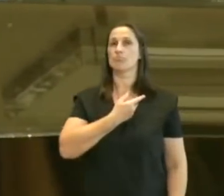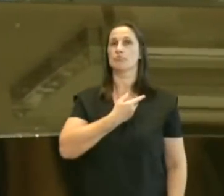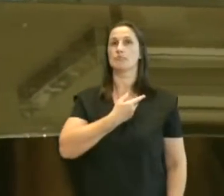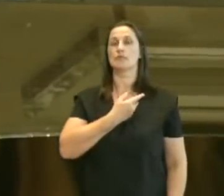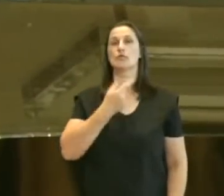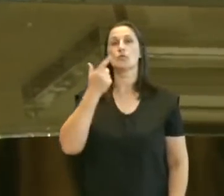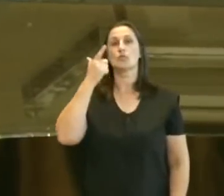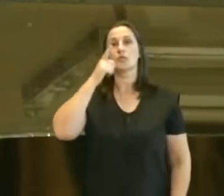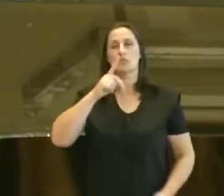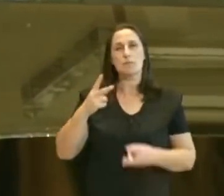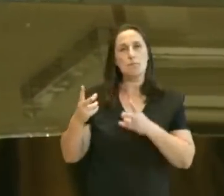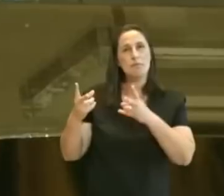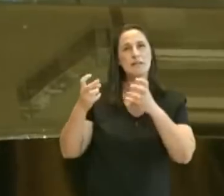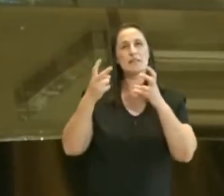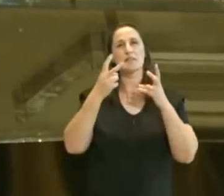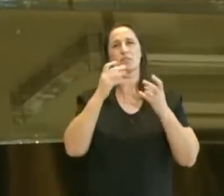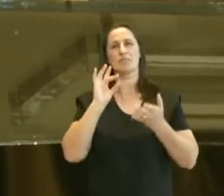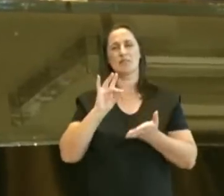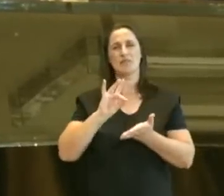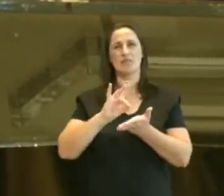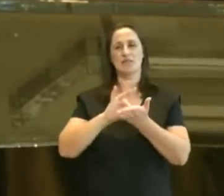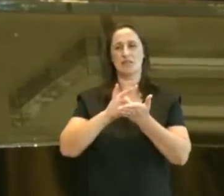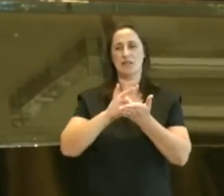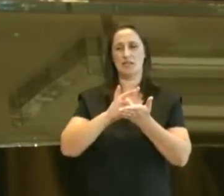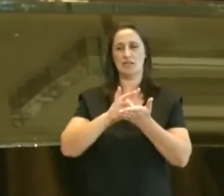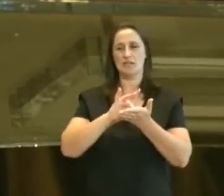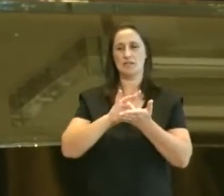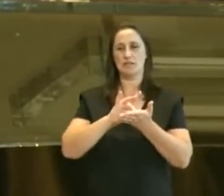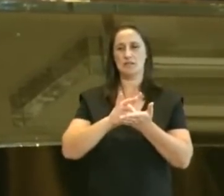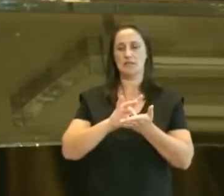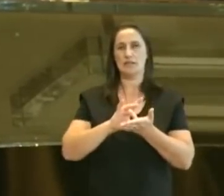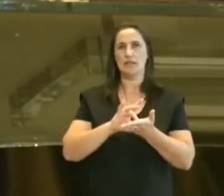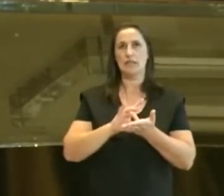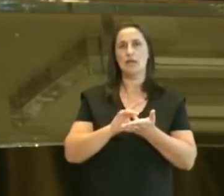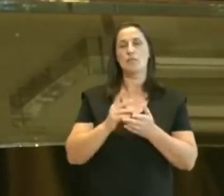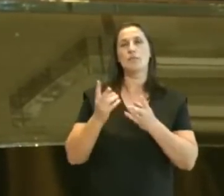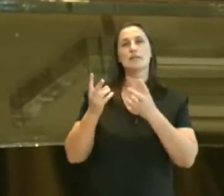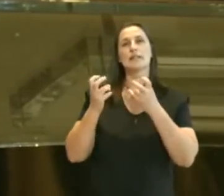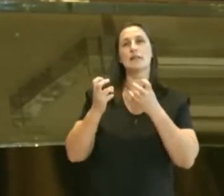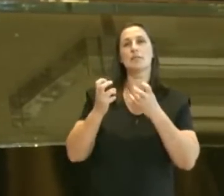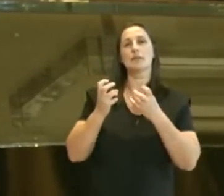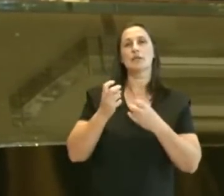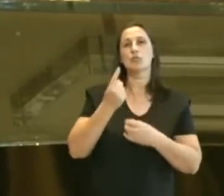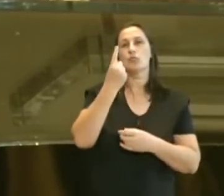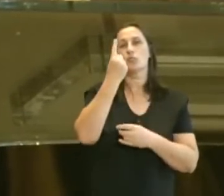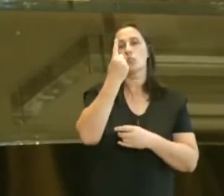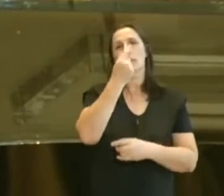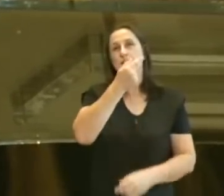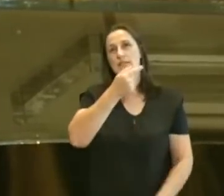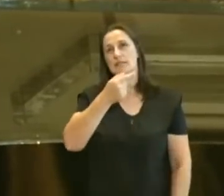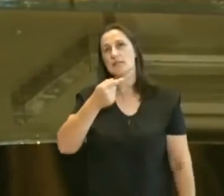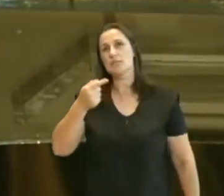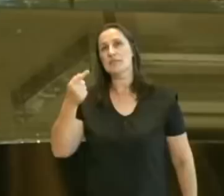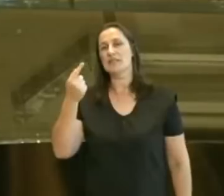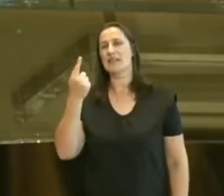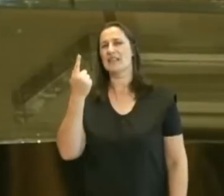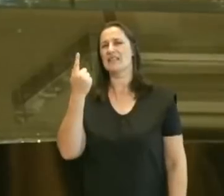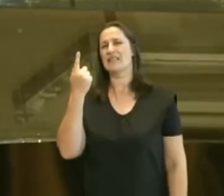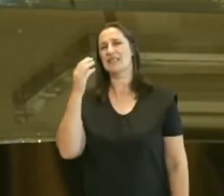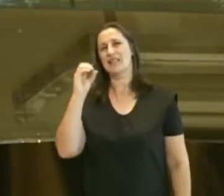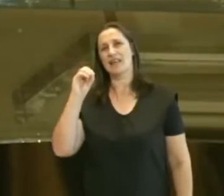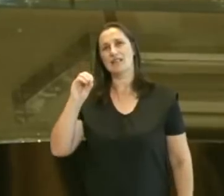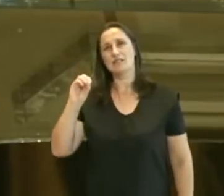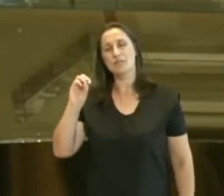gente vê, por exemplo, que numa semana 10 milhões de pessoas estão assistindo esse culto,